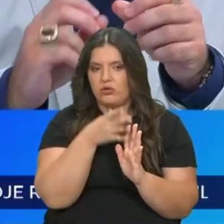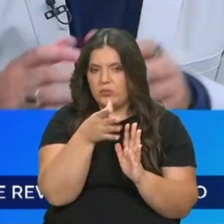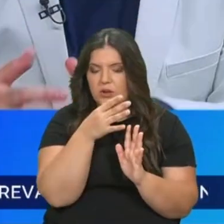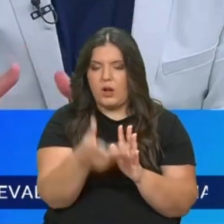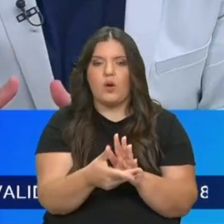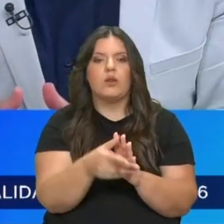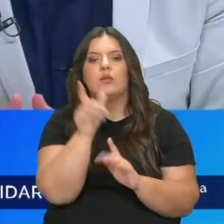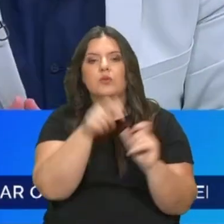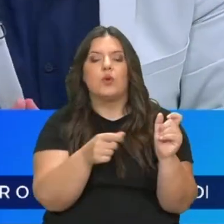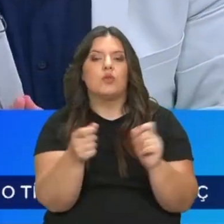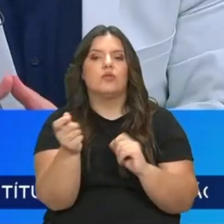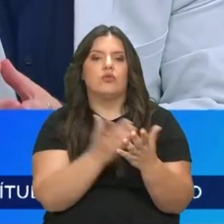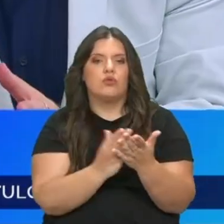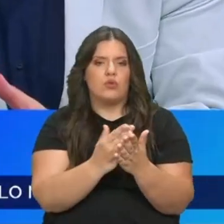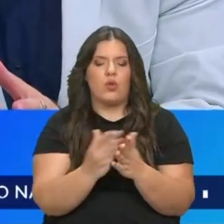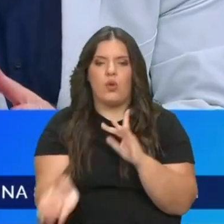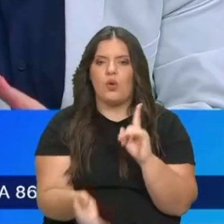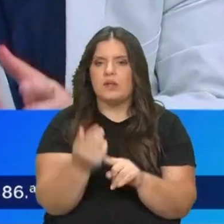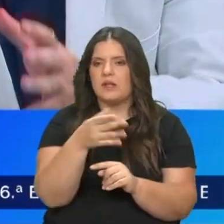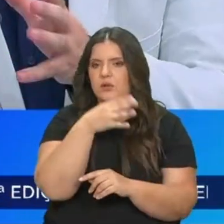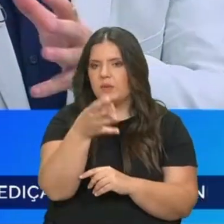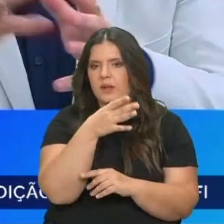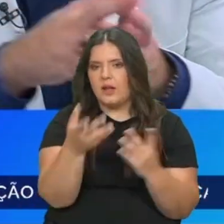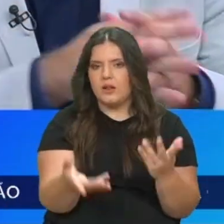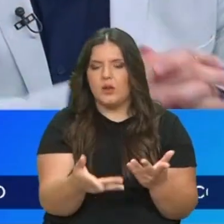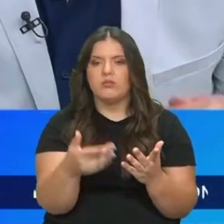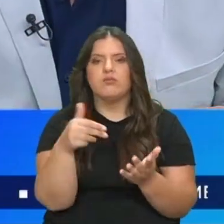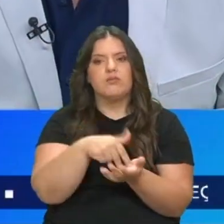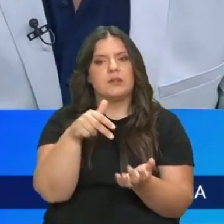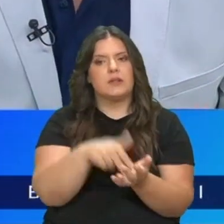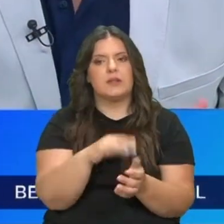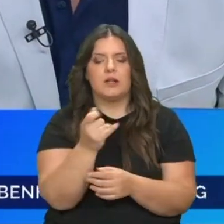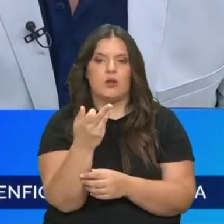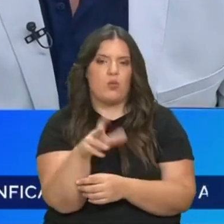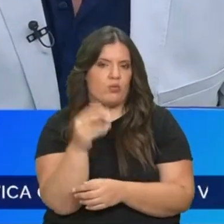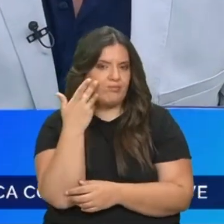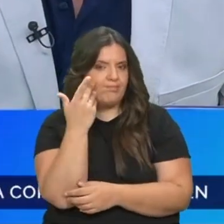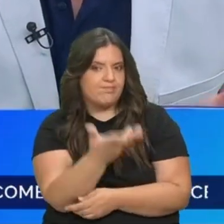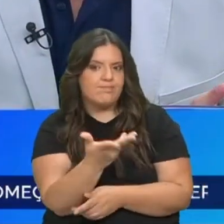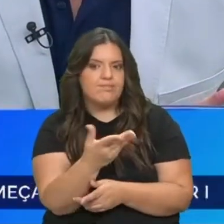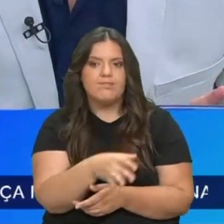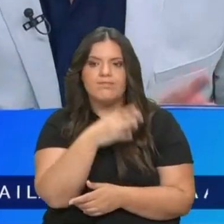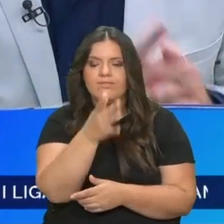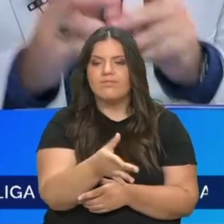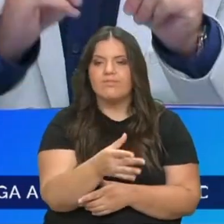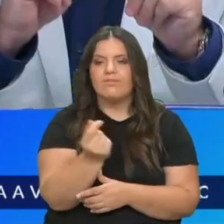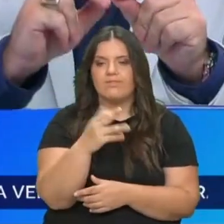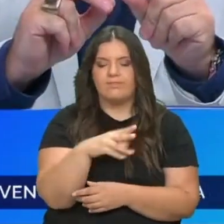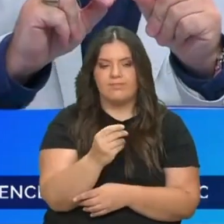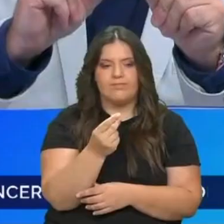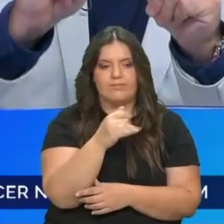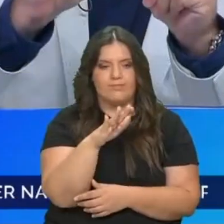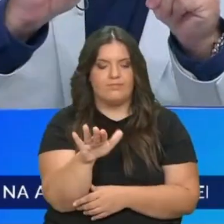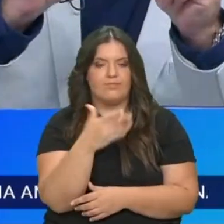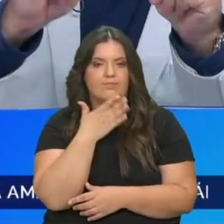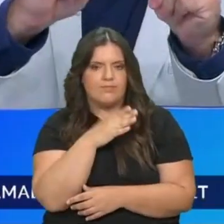pelos astrónomos, consegue explicar então a presença do carbono nesta atmosfera. Quem diria então que as anãs brancas também